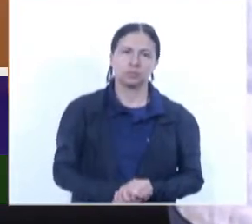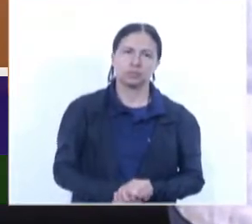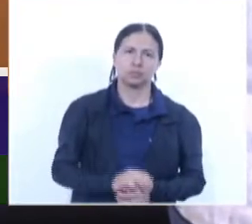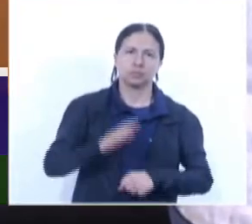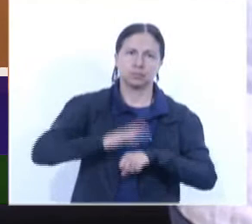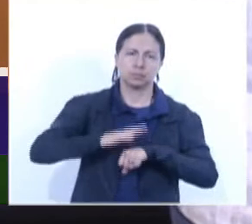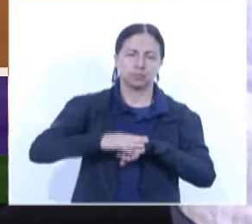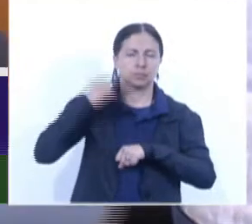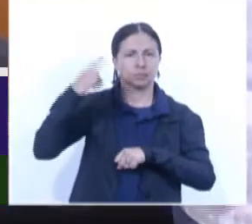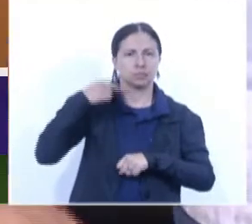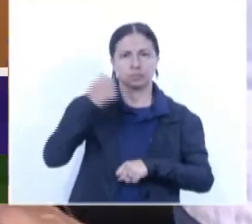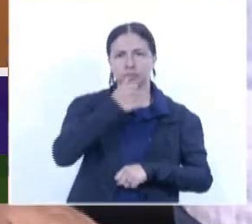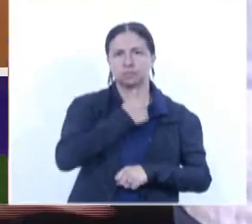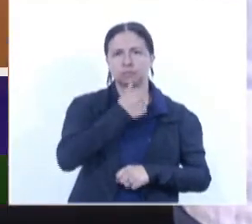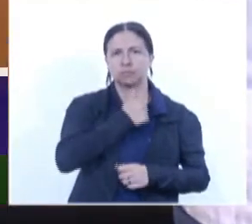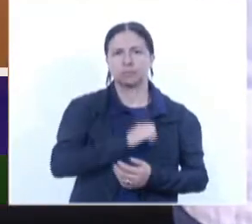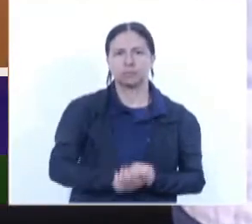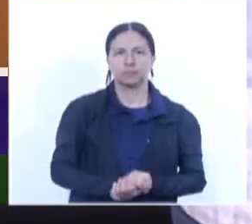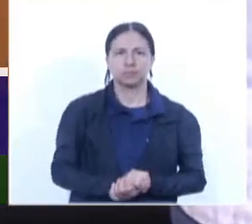Antônio Augusto